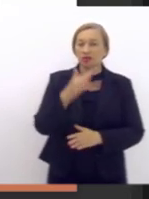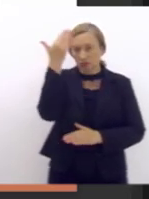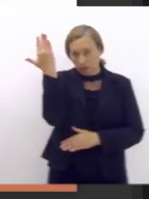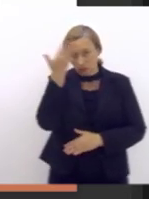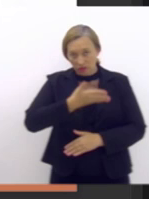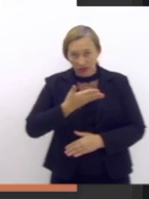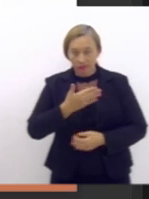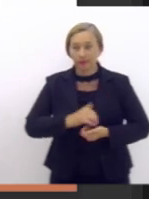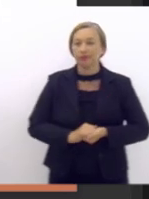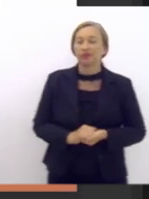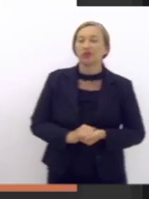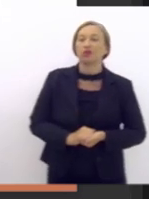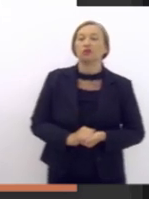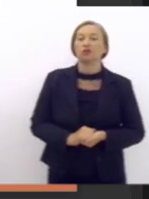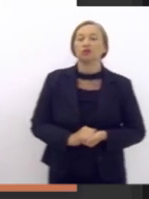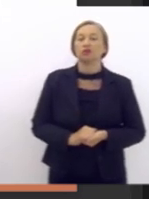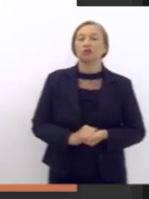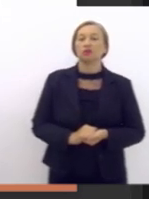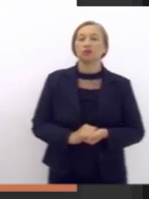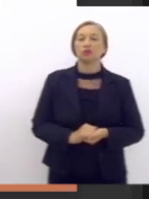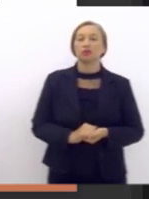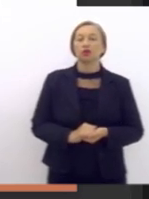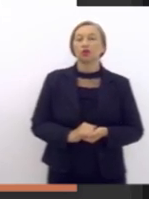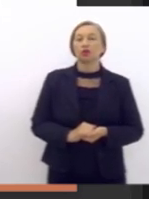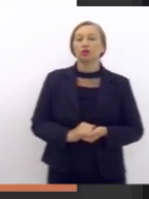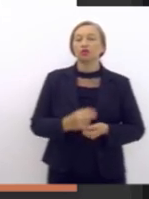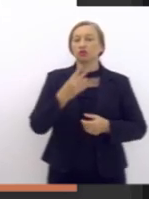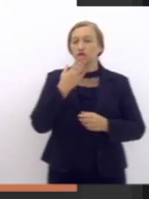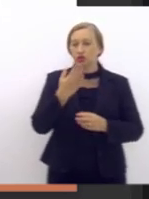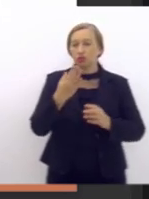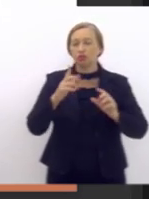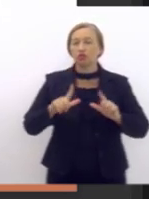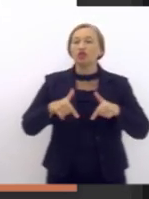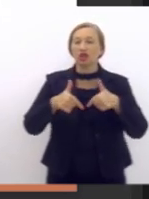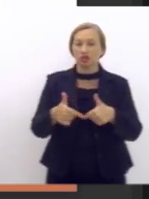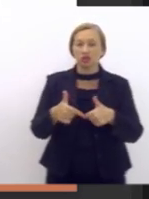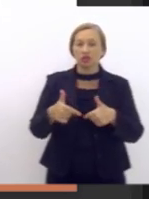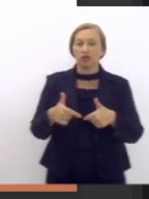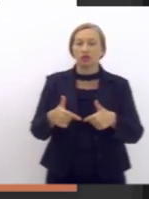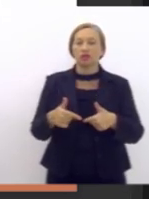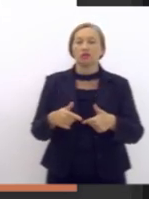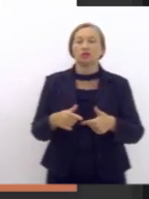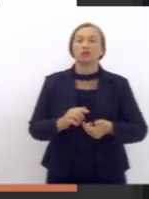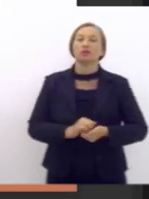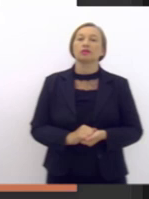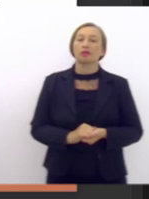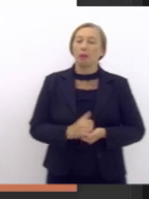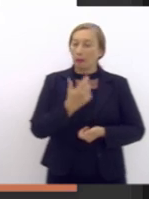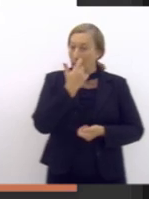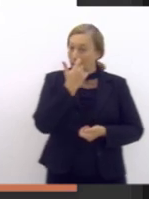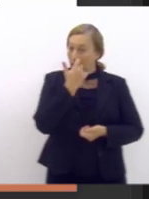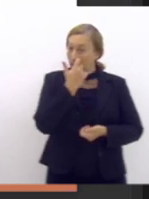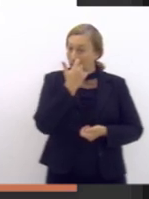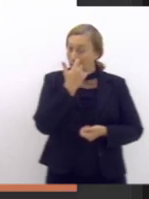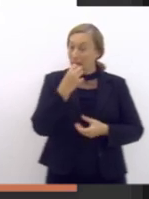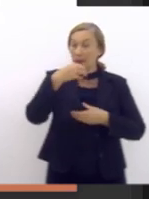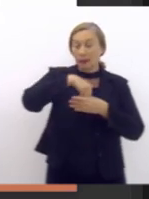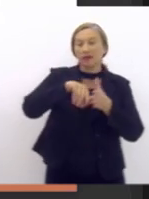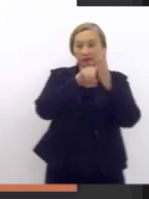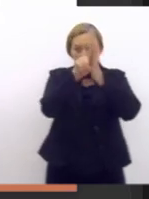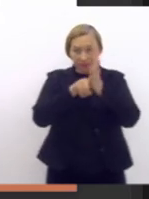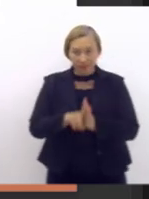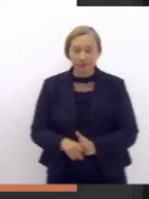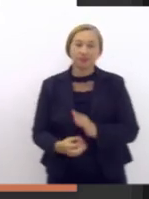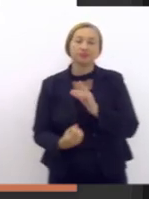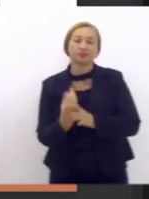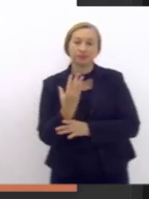comprovados daquele tipo de ação que a lei promove. Justamente dentro das pesquisas que nós